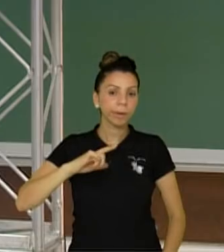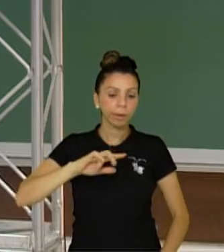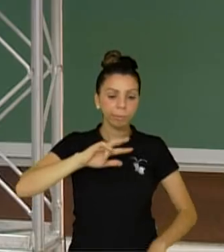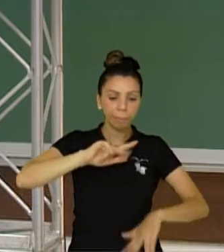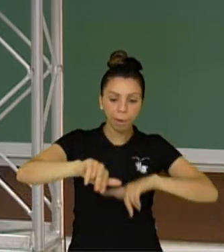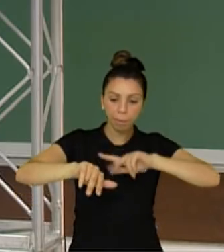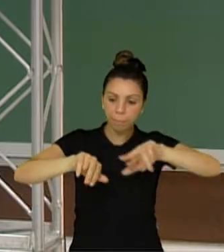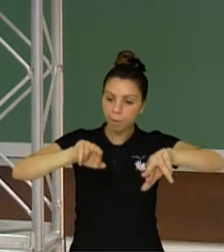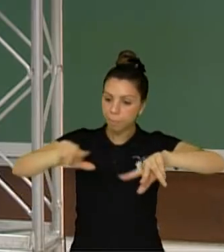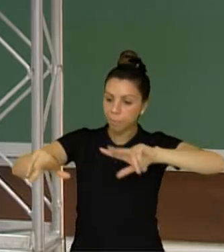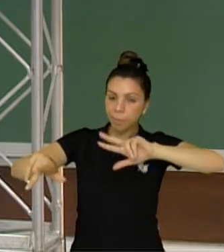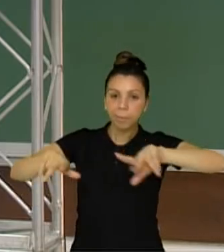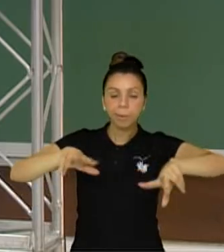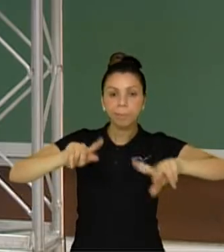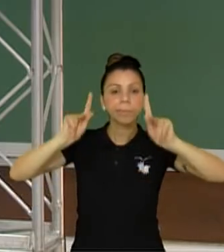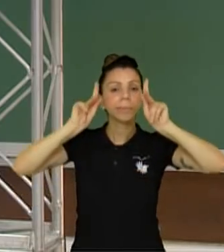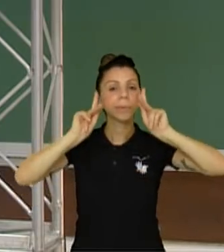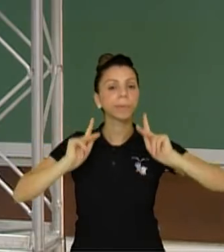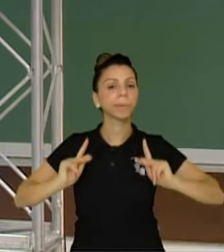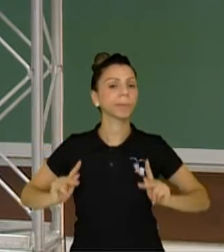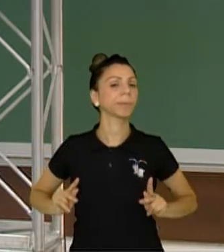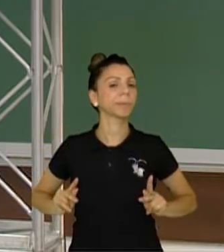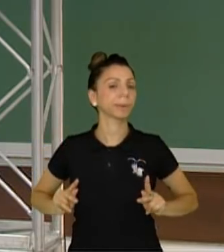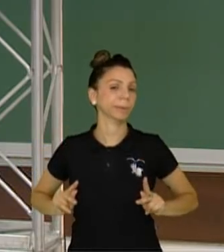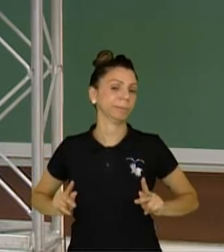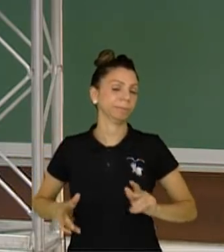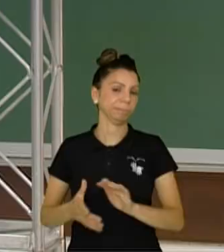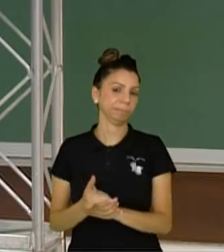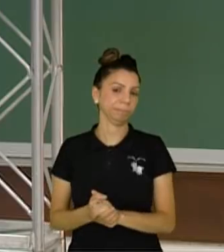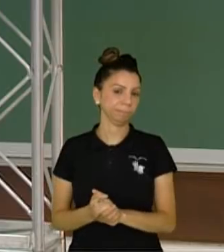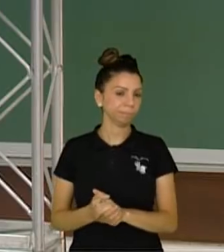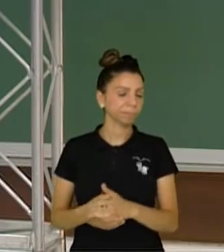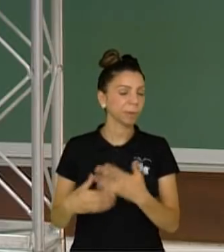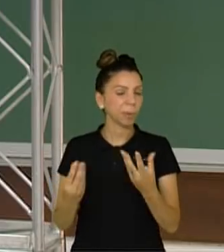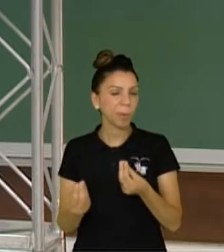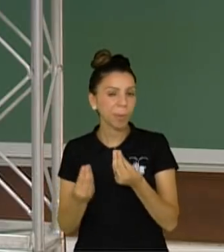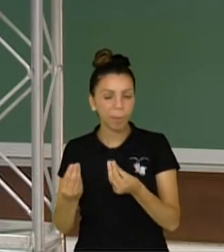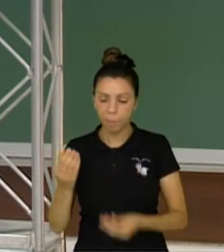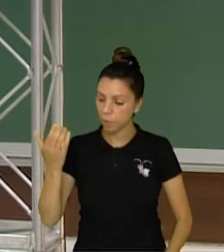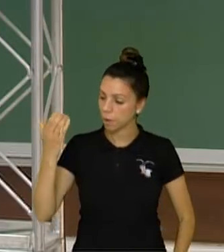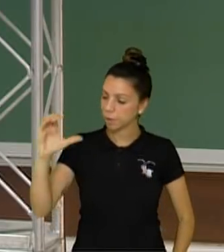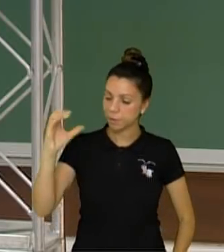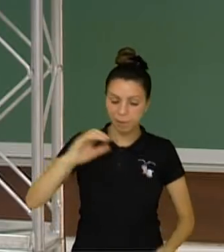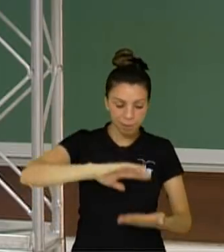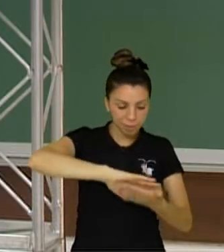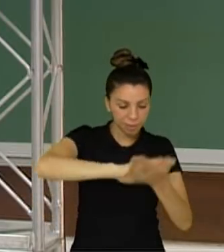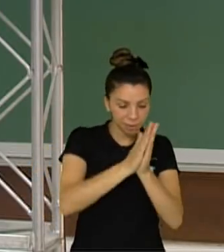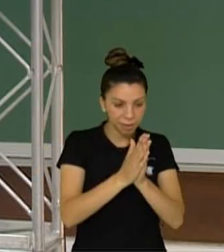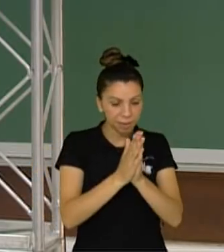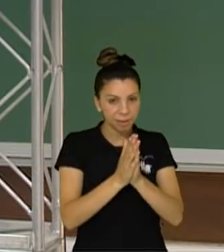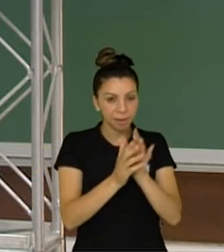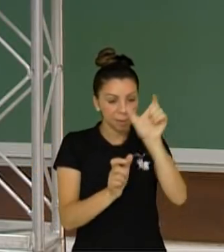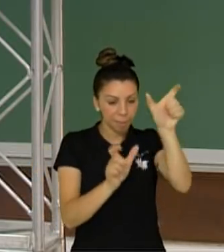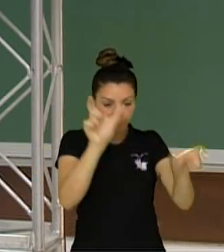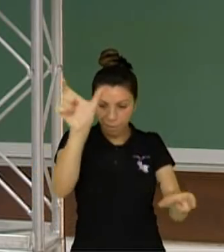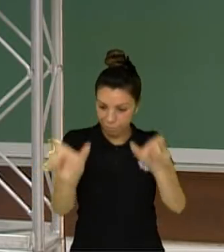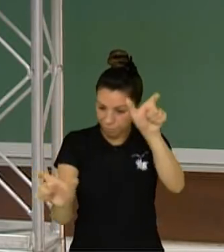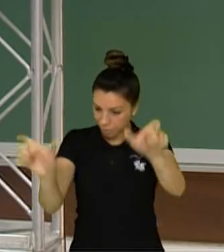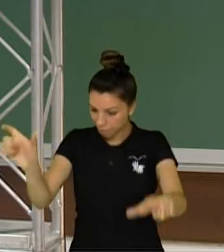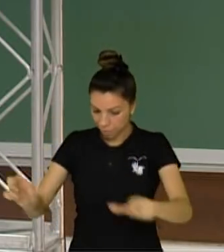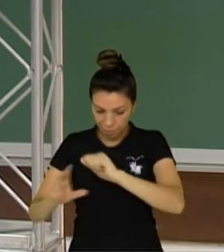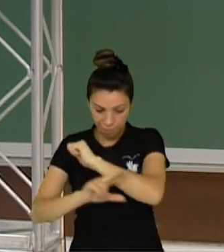raças humanas. Então, racismo, como a ciência desmantelou a teoria de que existem